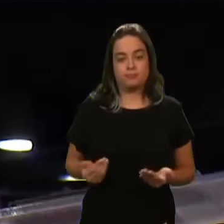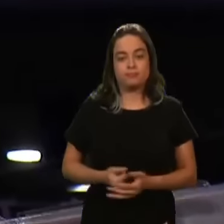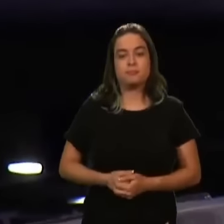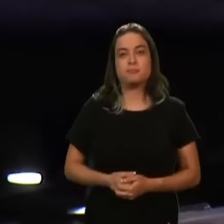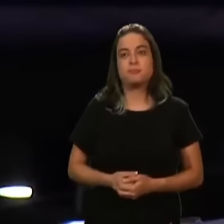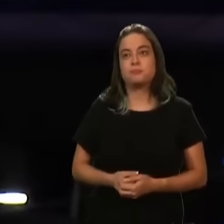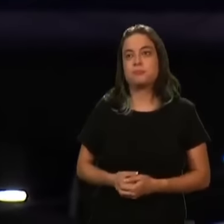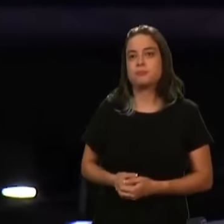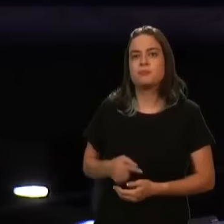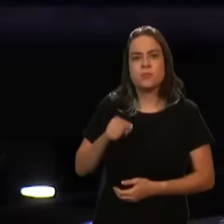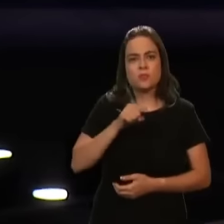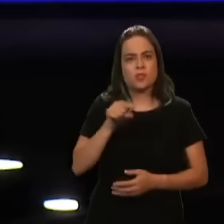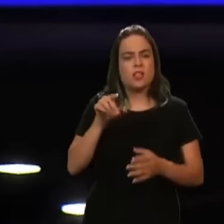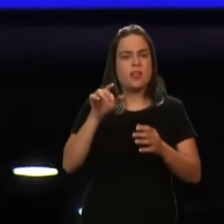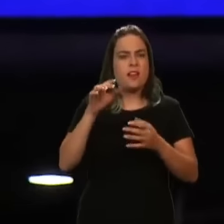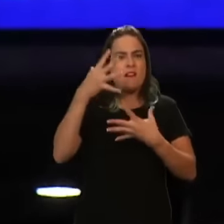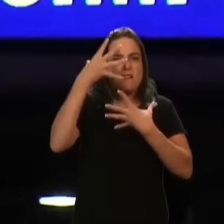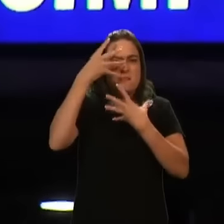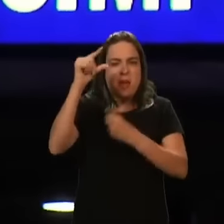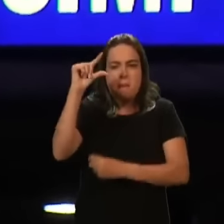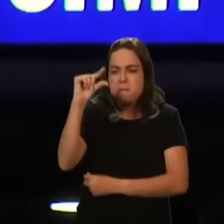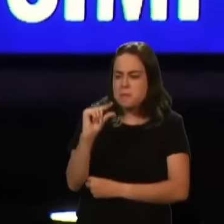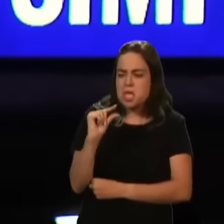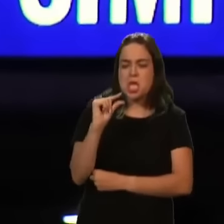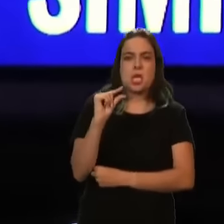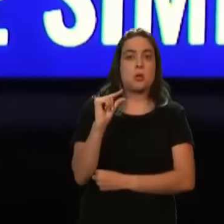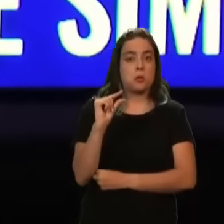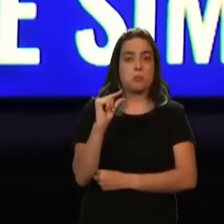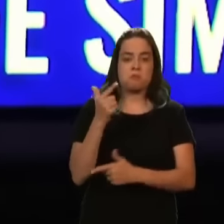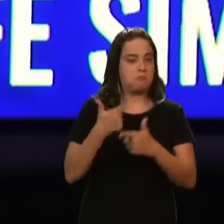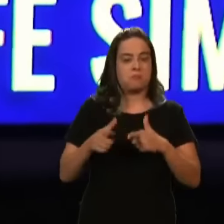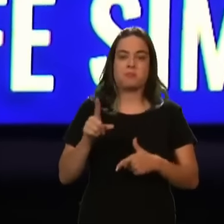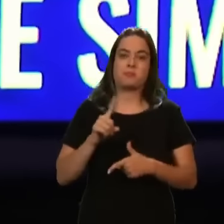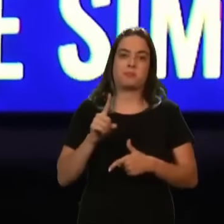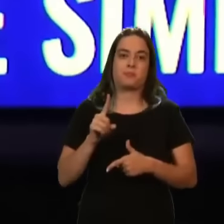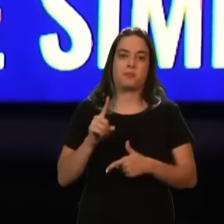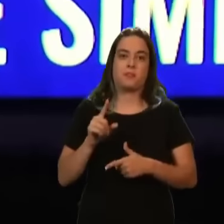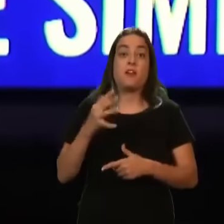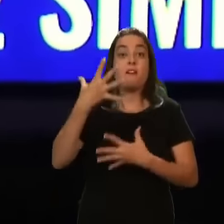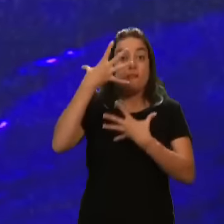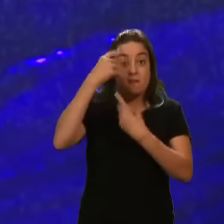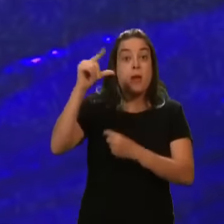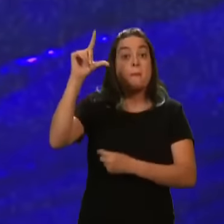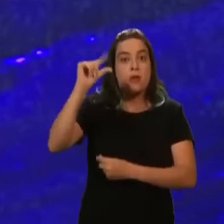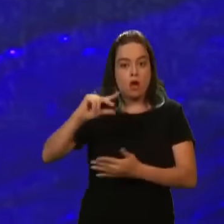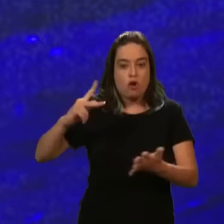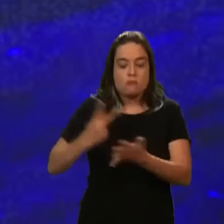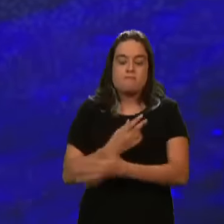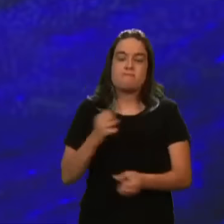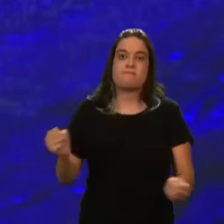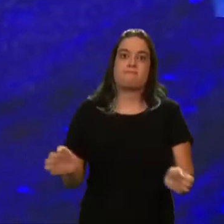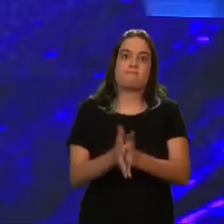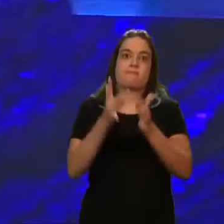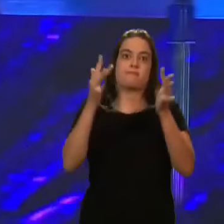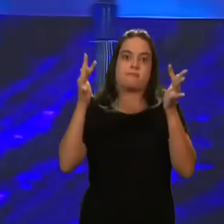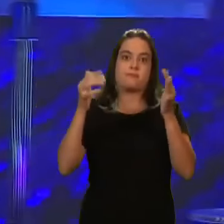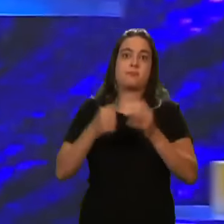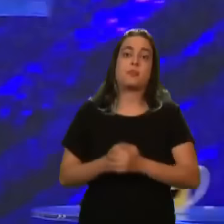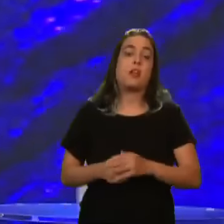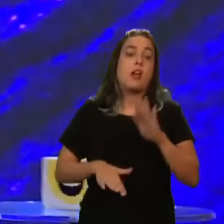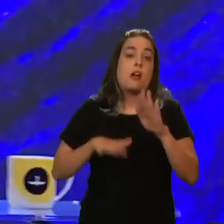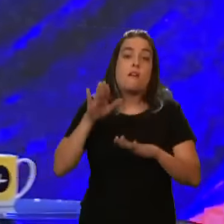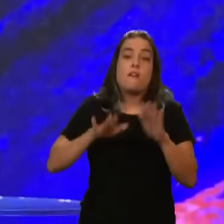Você pode ter uma pequena fé, não tem problema. Pequena fé move em grandes montanhas. Você pode ter uma fé